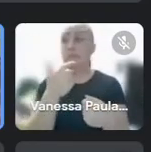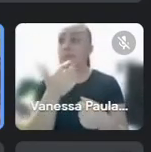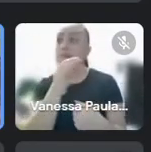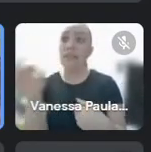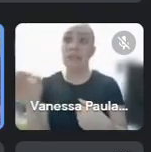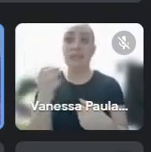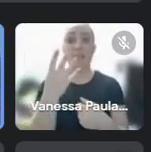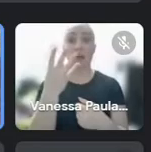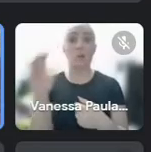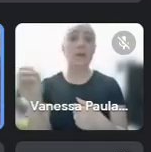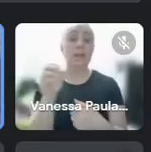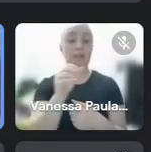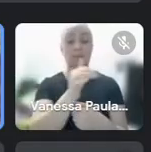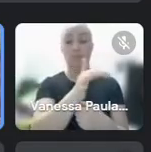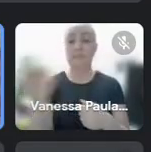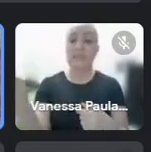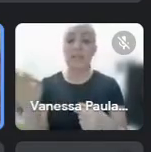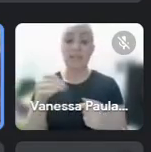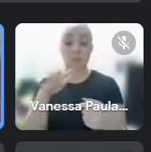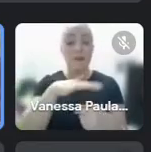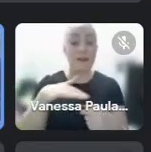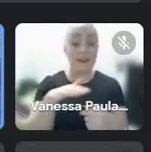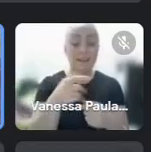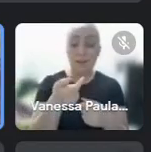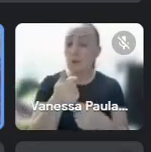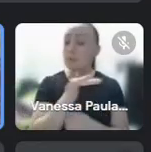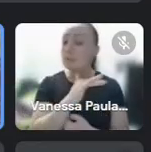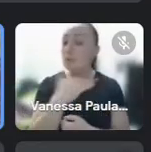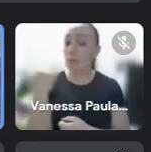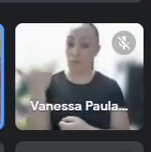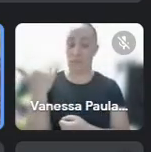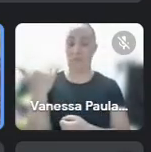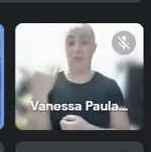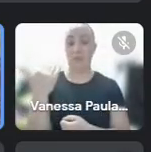área inóspita, numa área que está morrendo. Né?